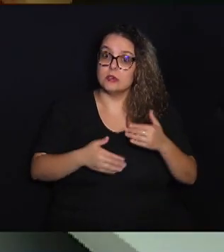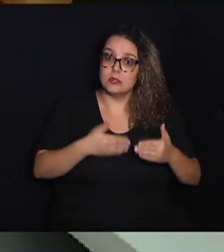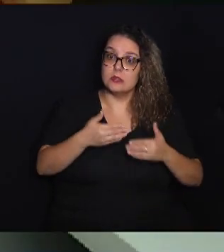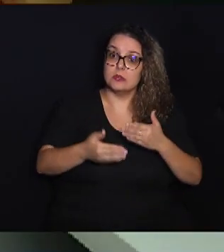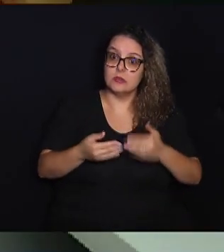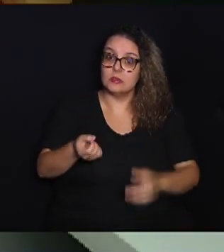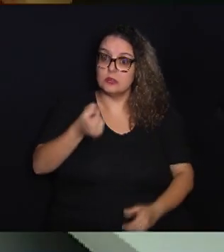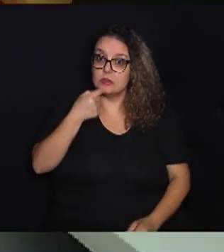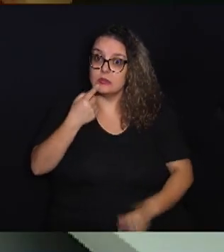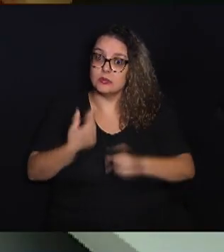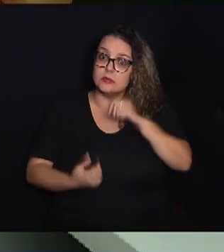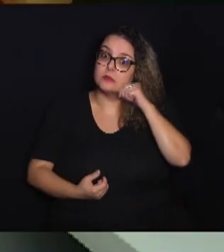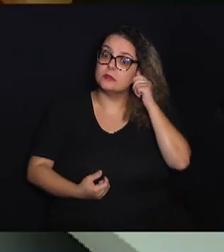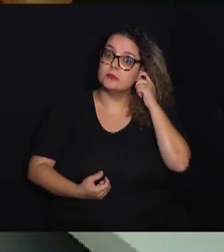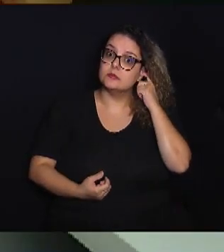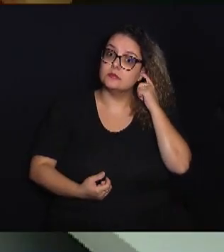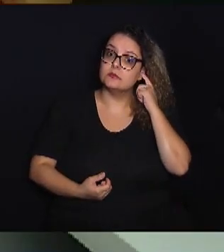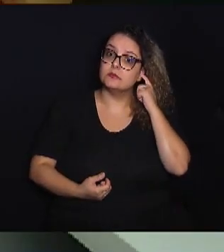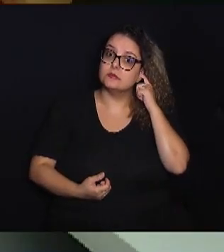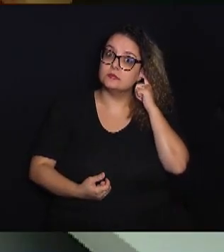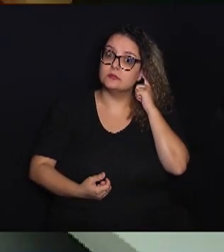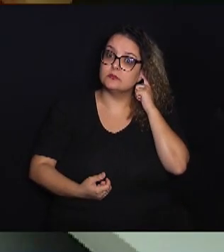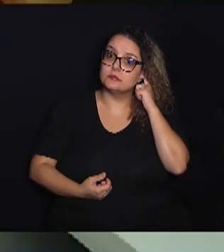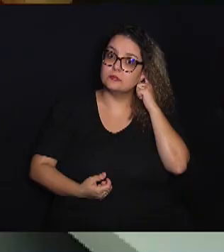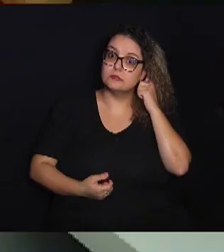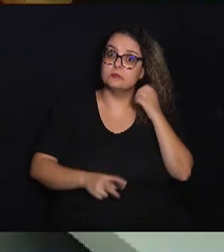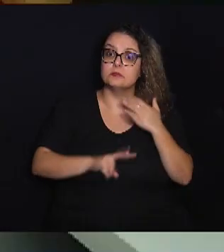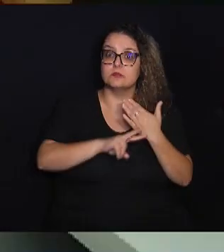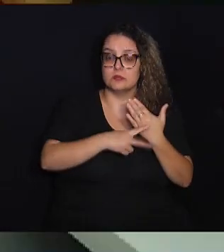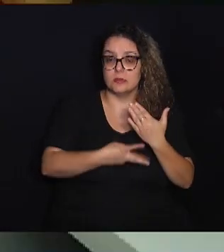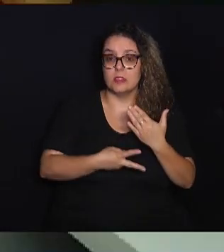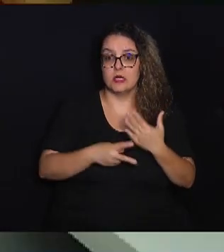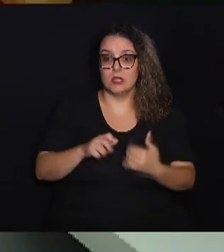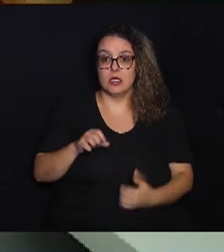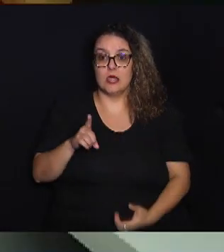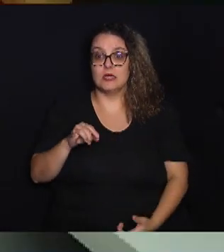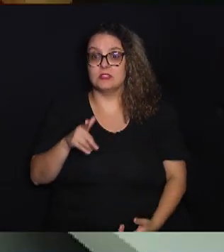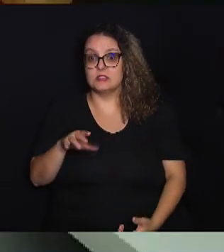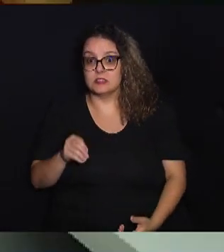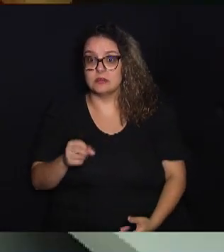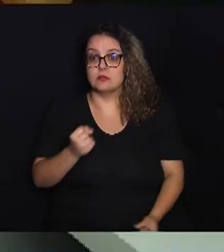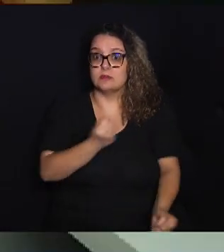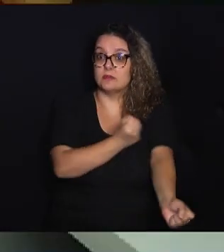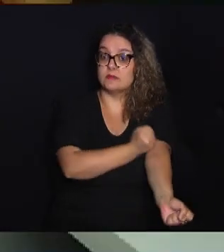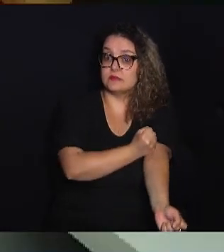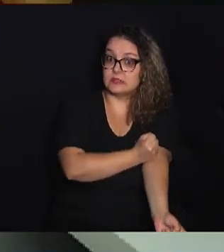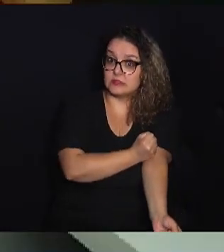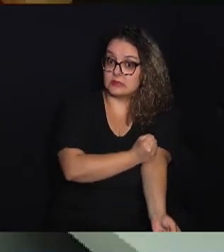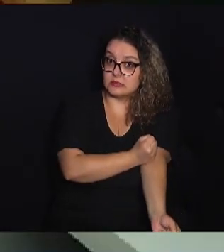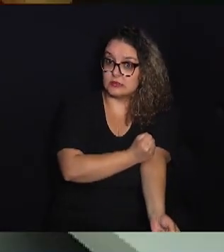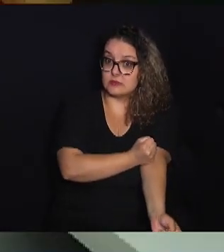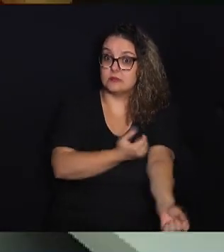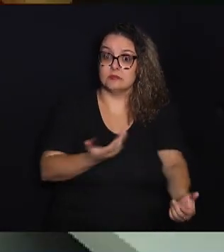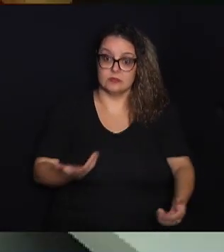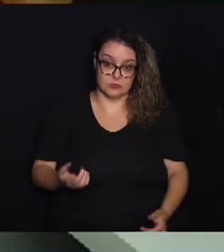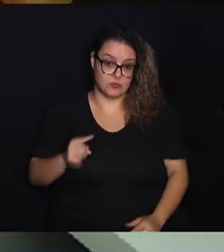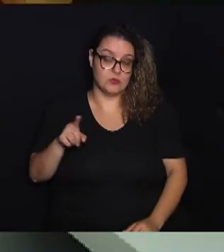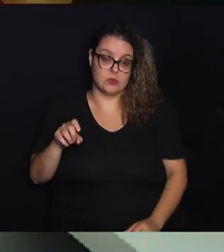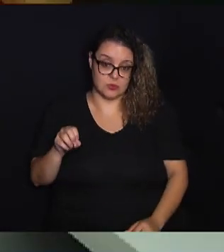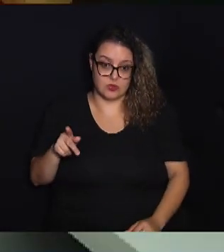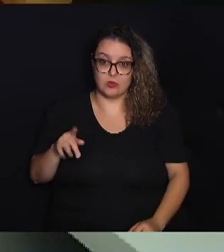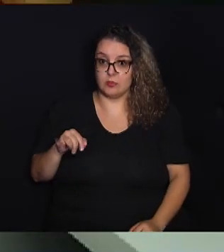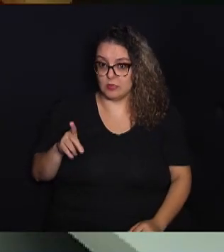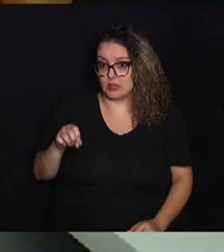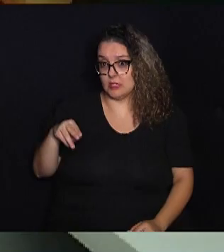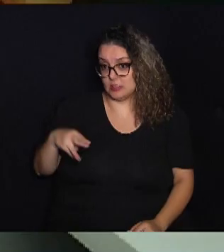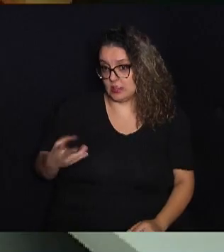droga acaba gerando adição mesmo, né? Então, tem pessoas viciadas no Zolpidem, para falar o